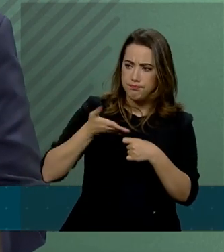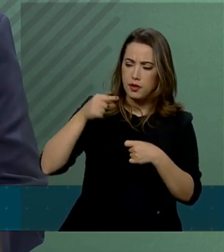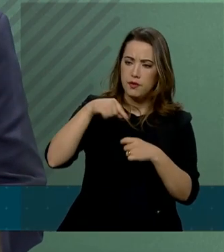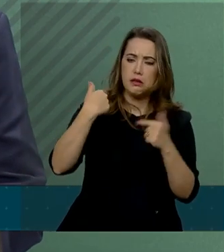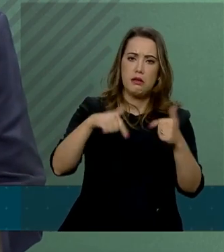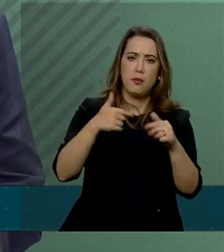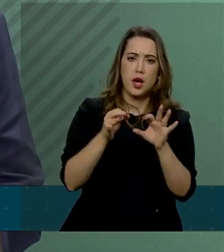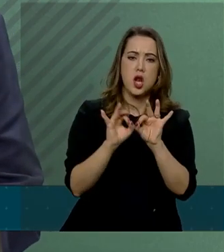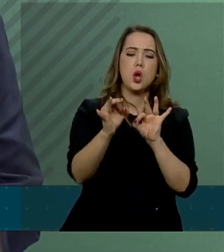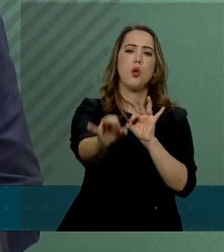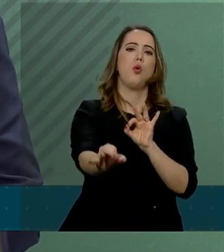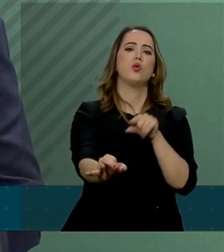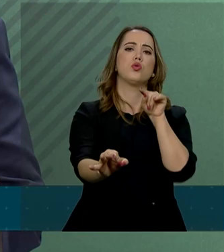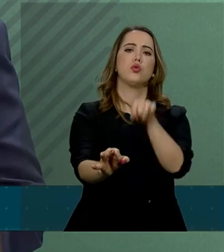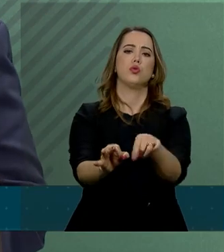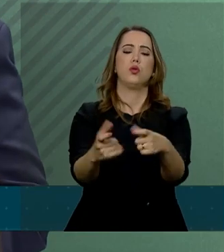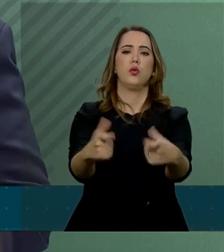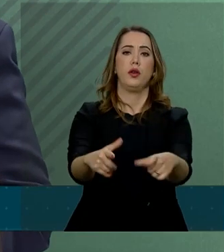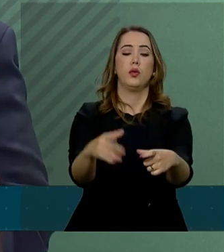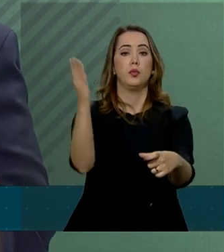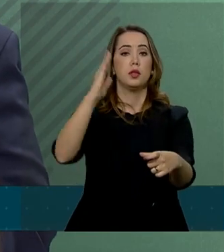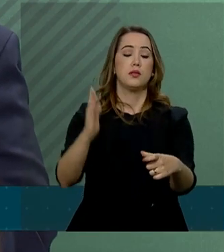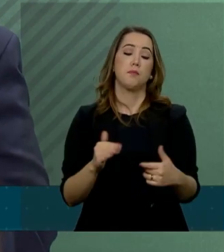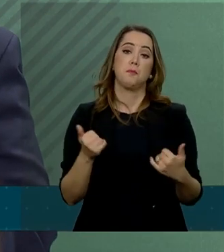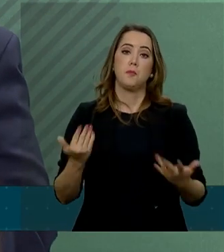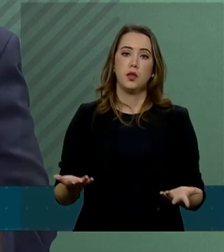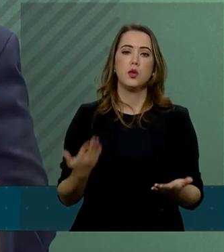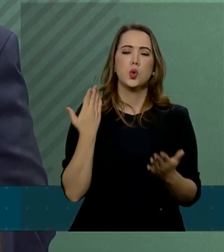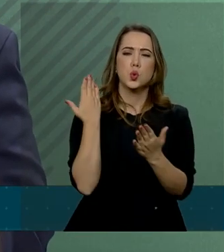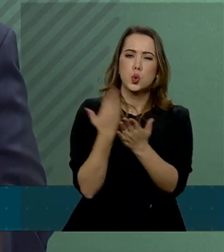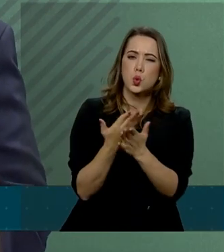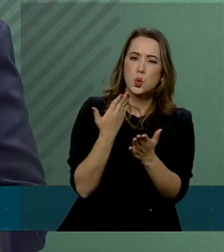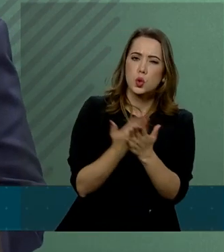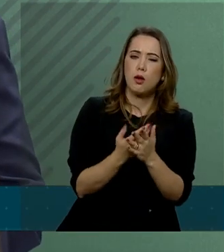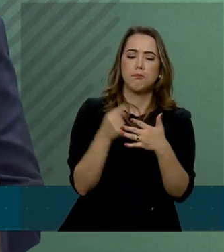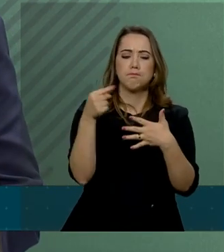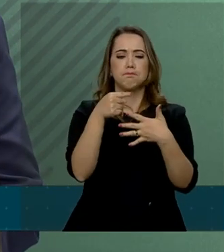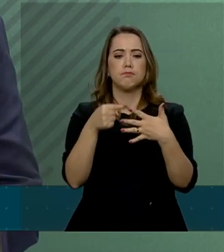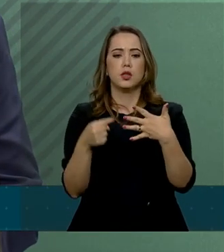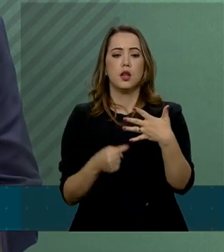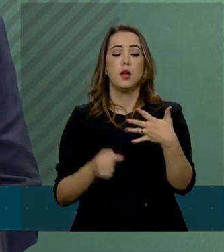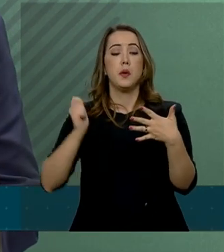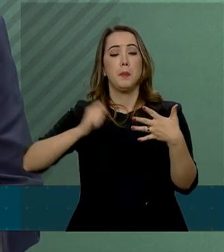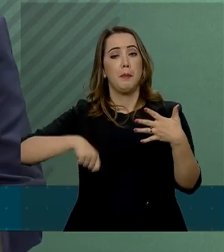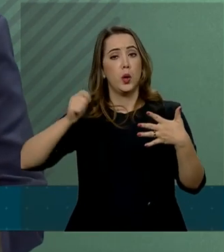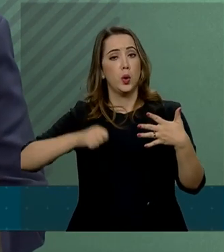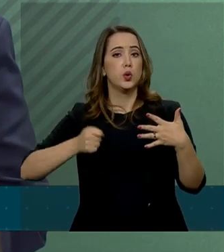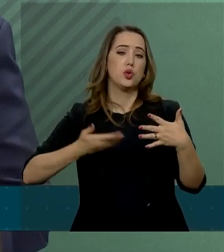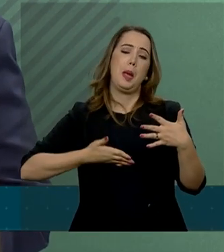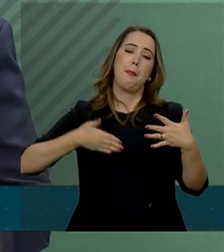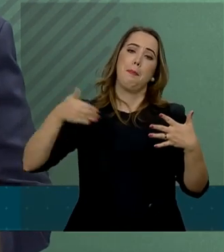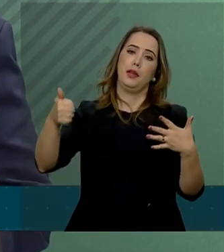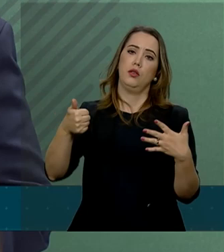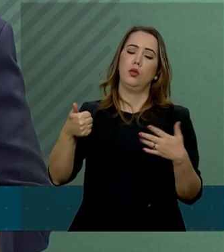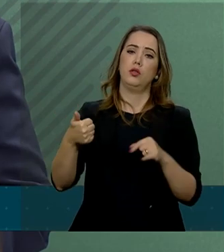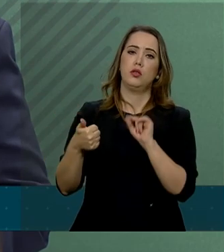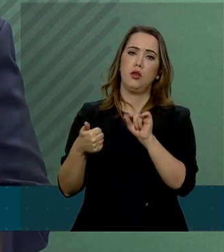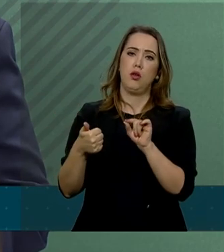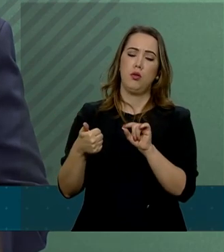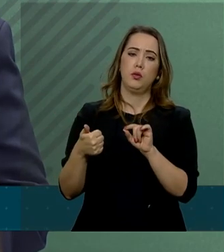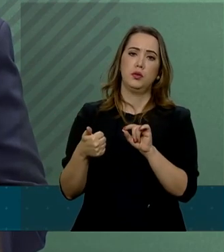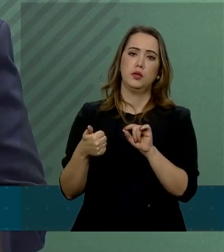mais distantes desses encontros do nosso país então eles estudaram alguns aspectos que vão favorecer a a